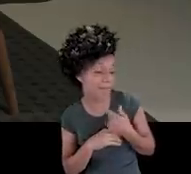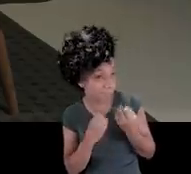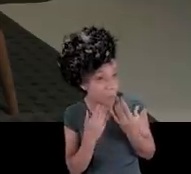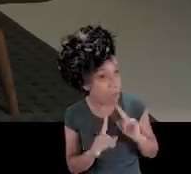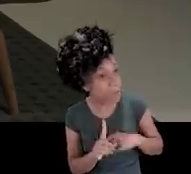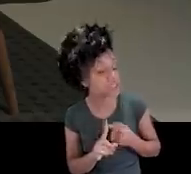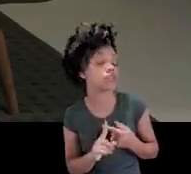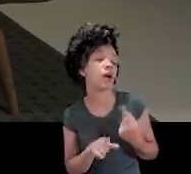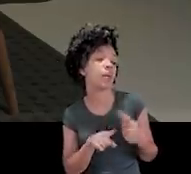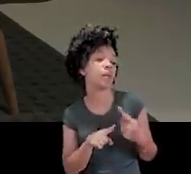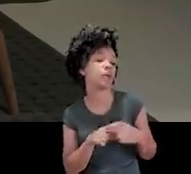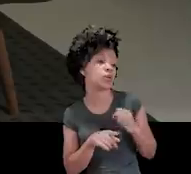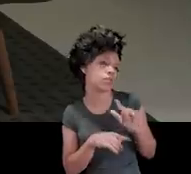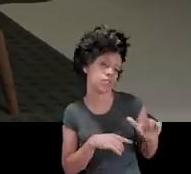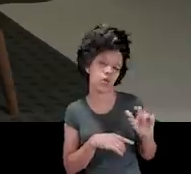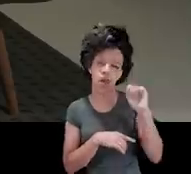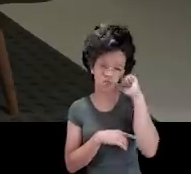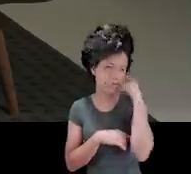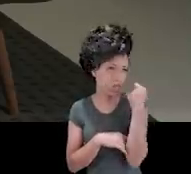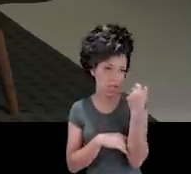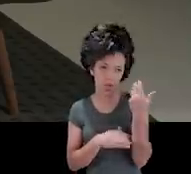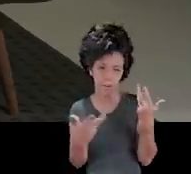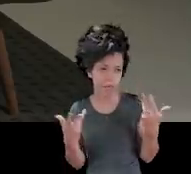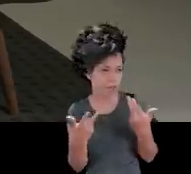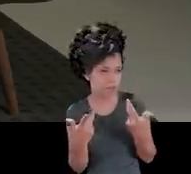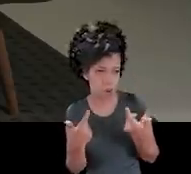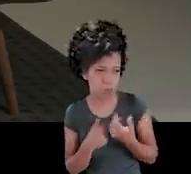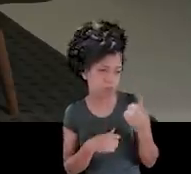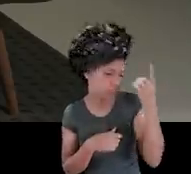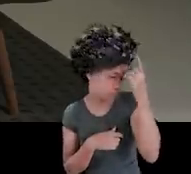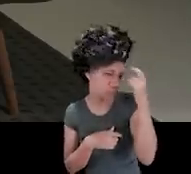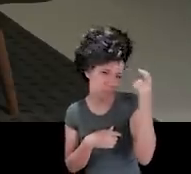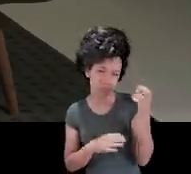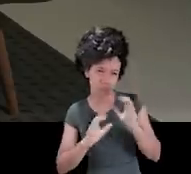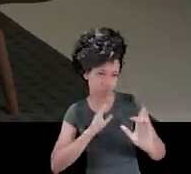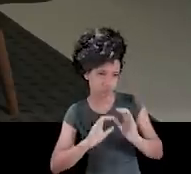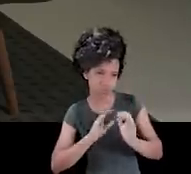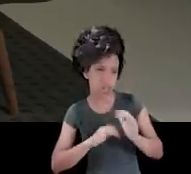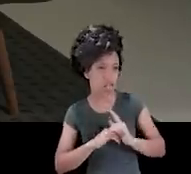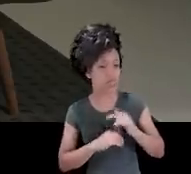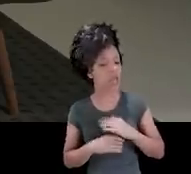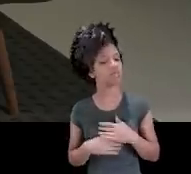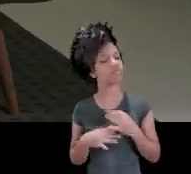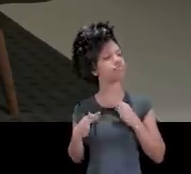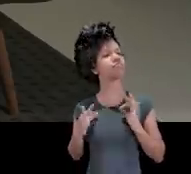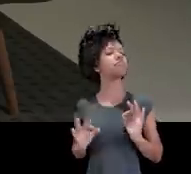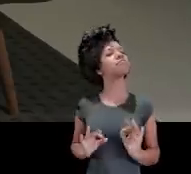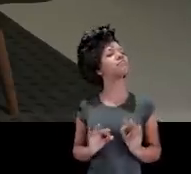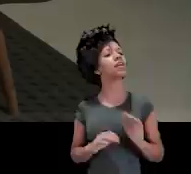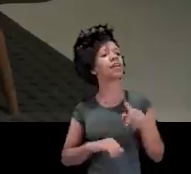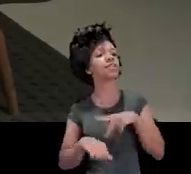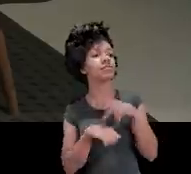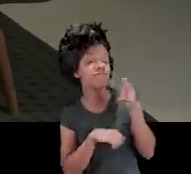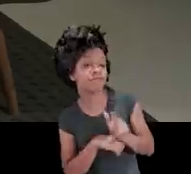Boa, positiva, porque o Sil é um negro... talentoso, um grande cantor, tem uma sua elegância, né? E é